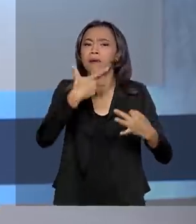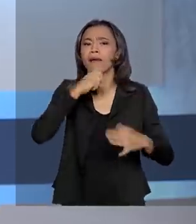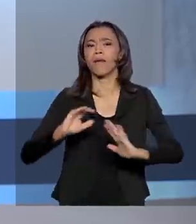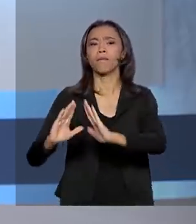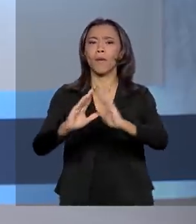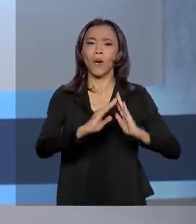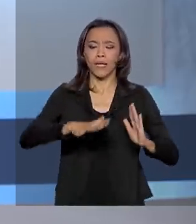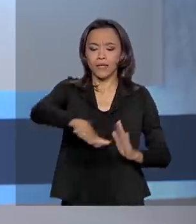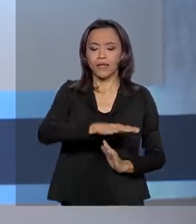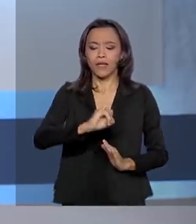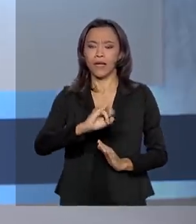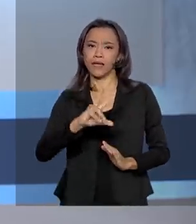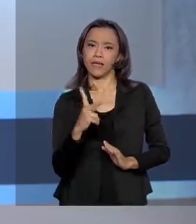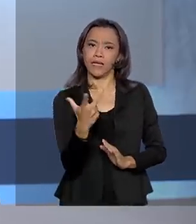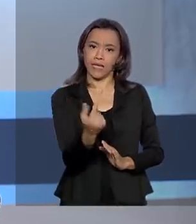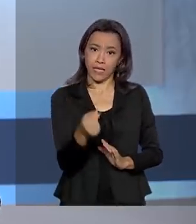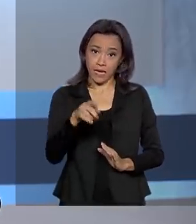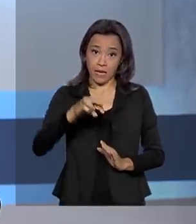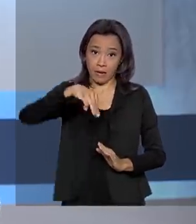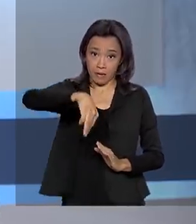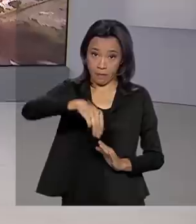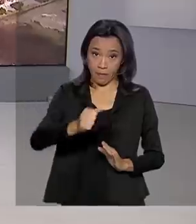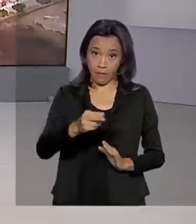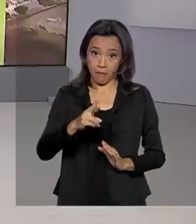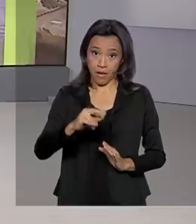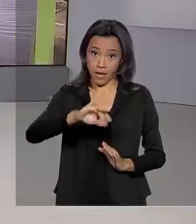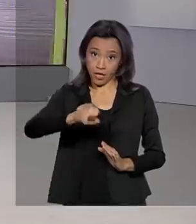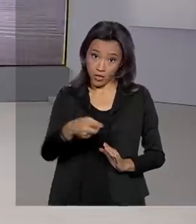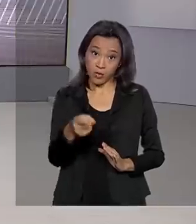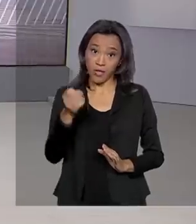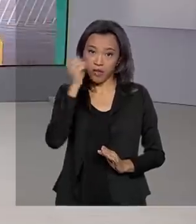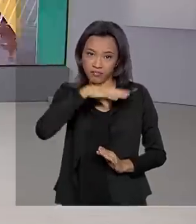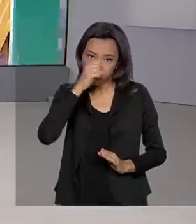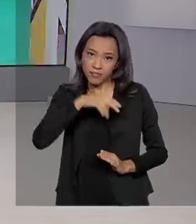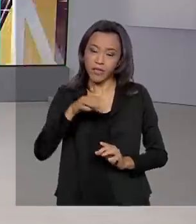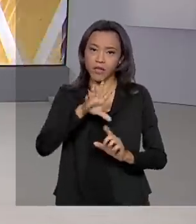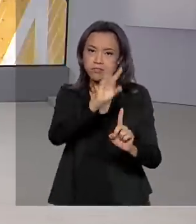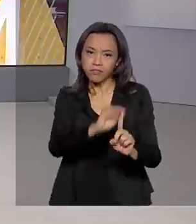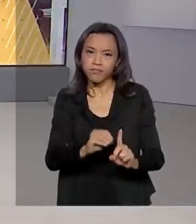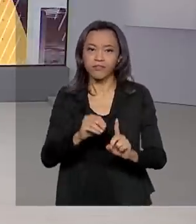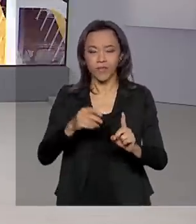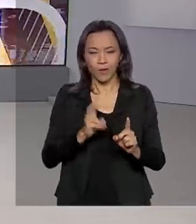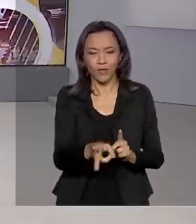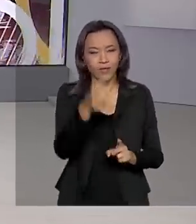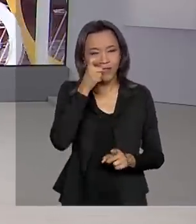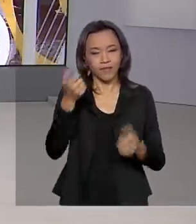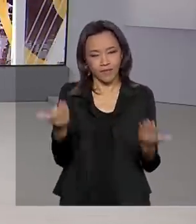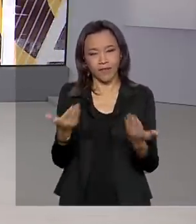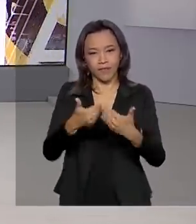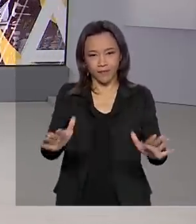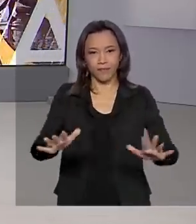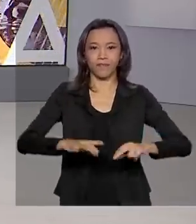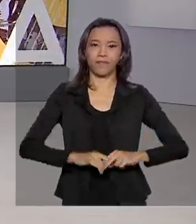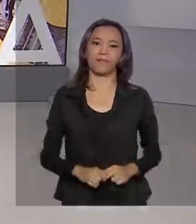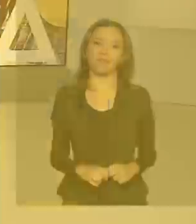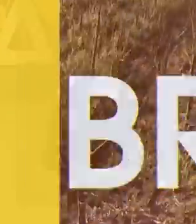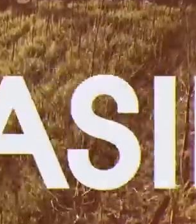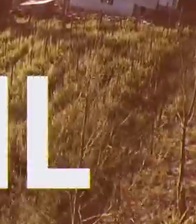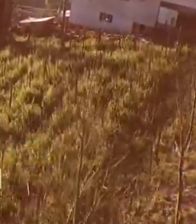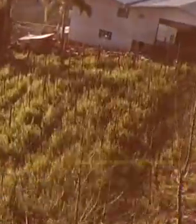ilha de Marajó, vítimas de exploração sexual. Fique com a gente, o Brasil em Dia já está no ar.